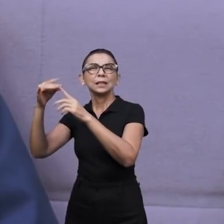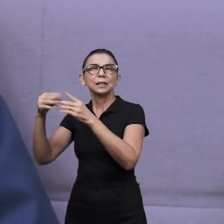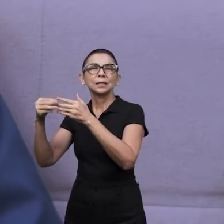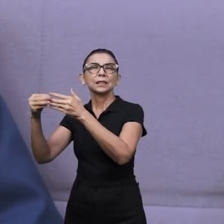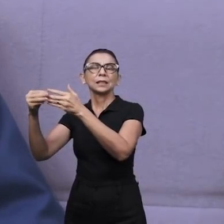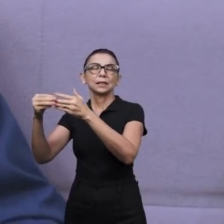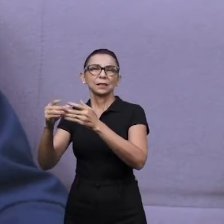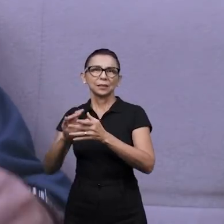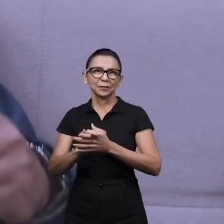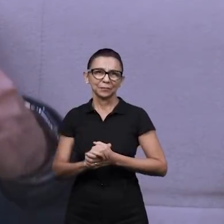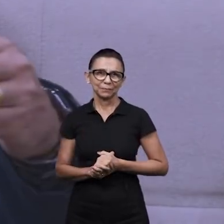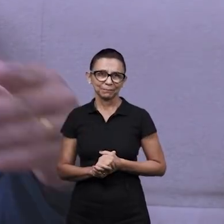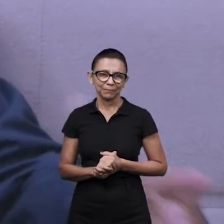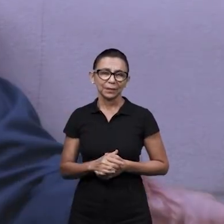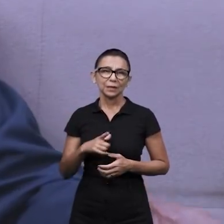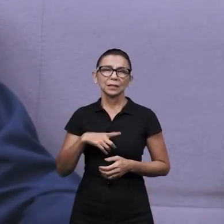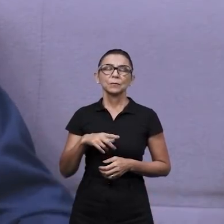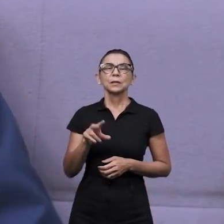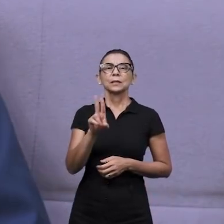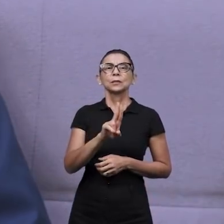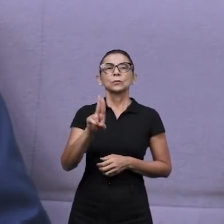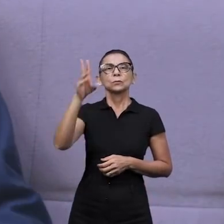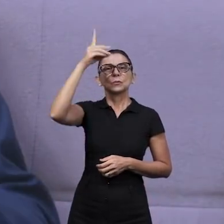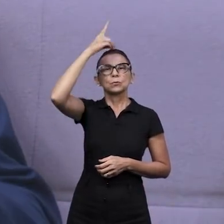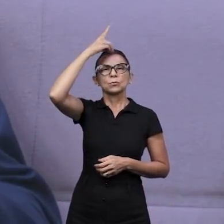dons espirituais, a palavra